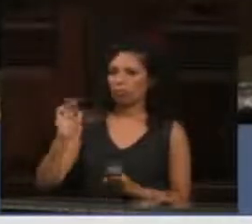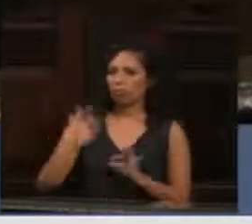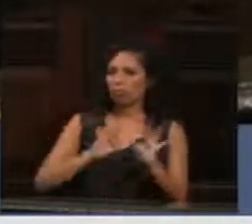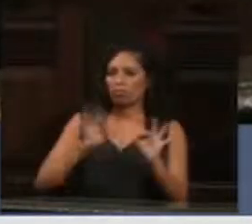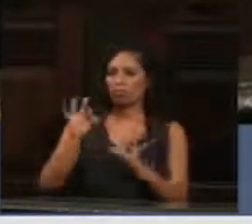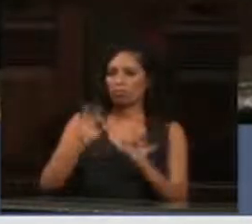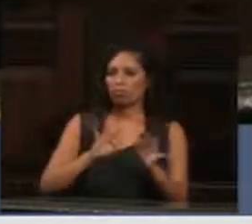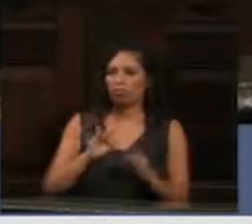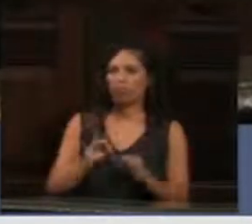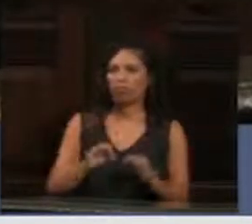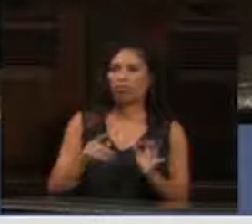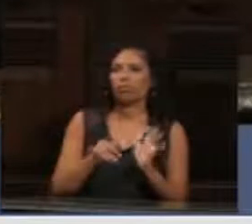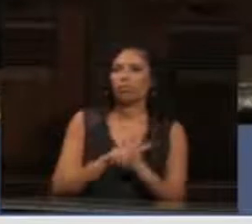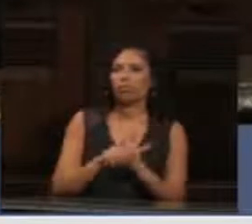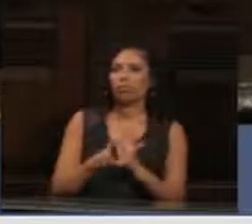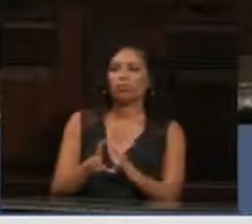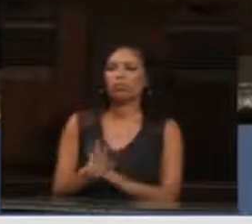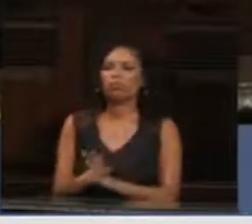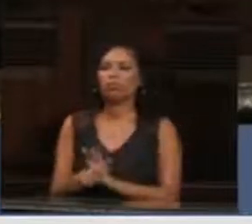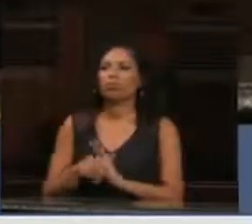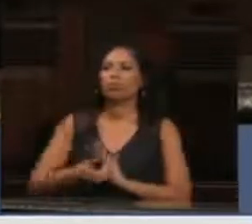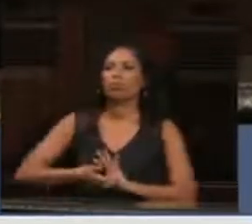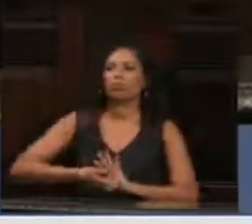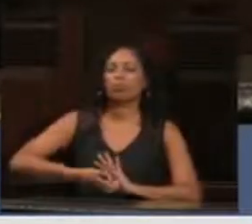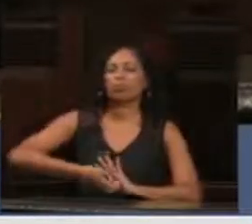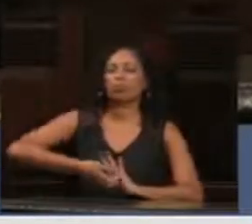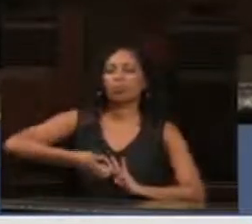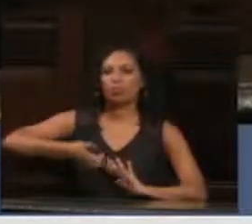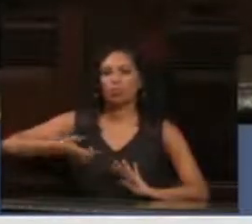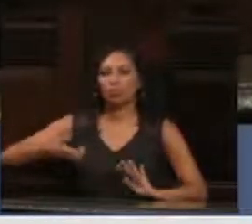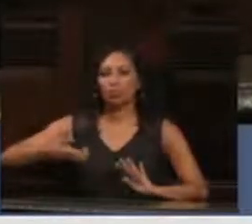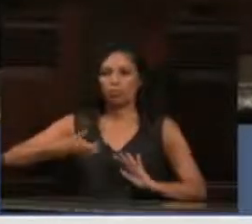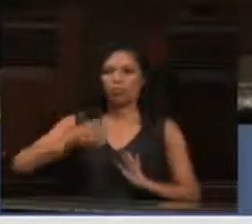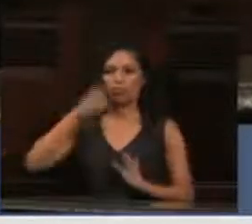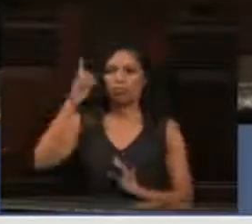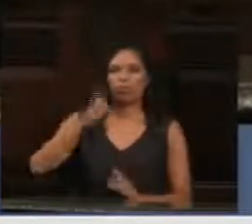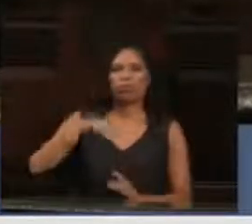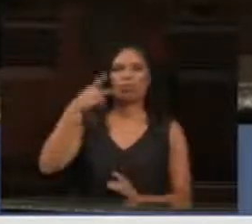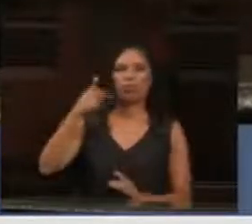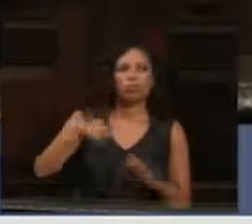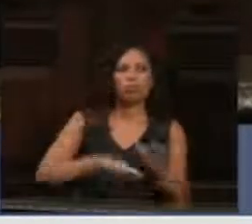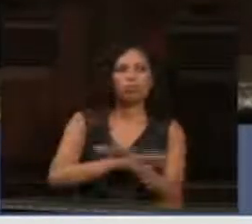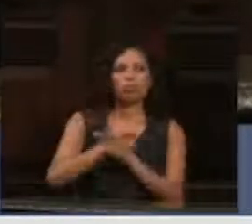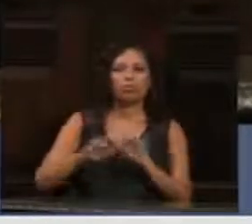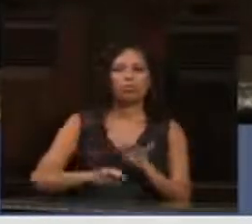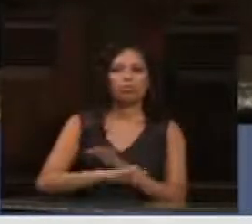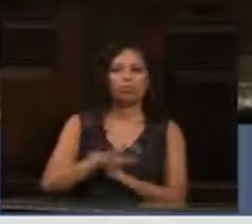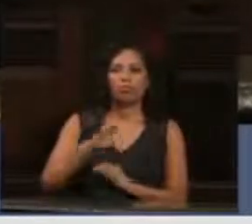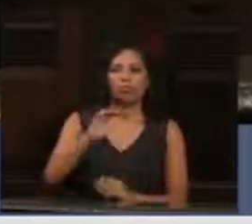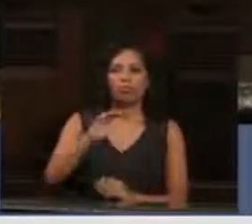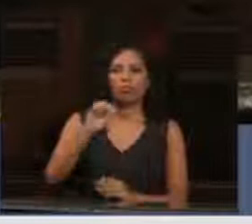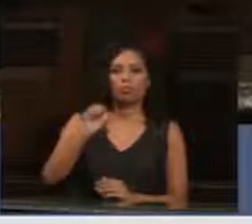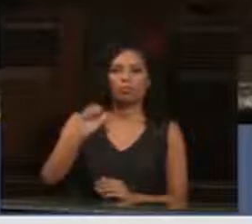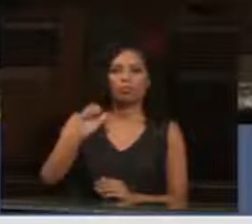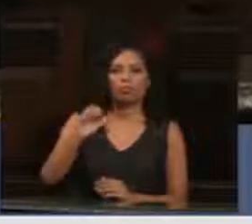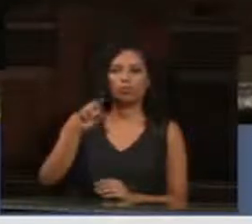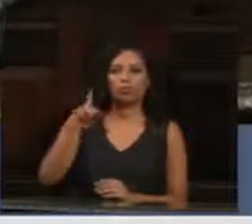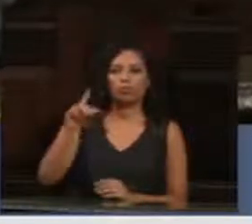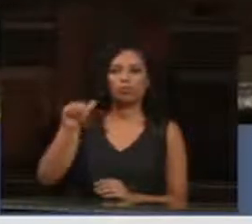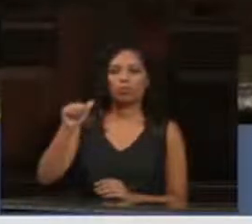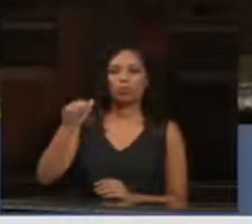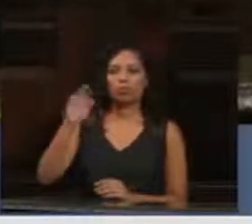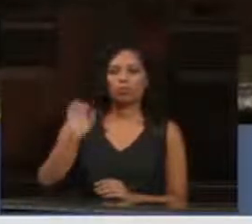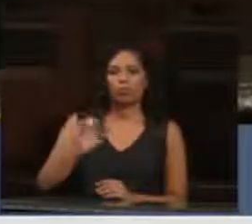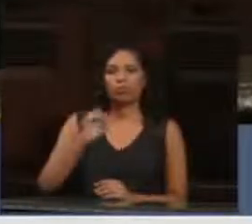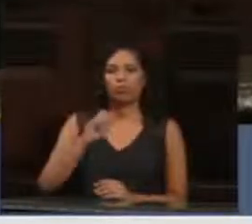ao projeto que retirava as ações da SEDAI como contra-garantia para a contratação de empréstimo e,